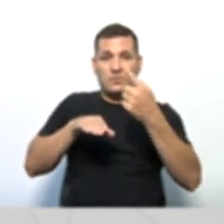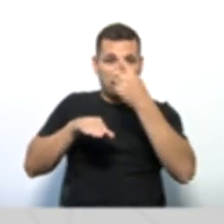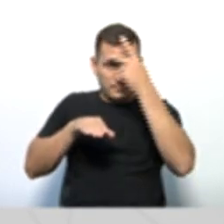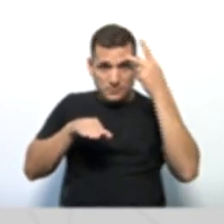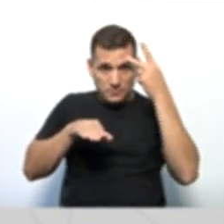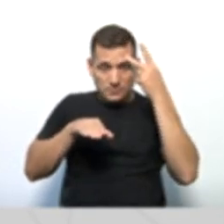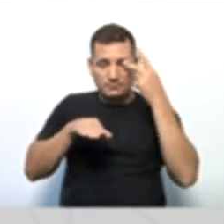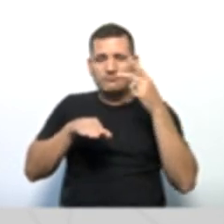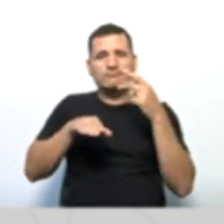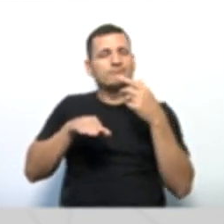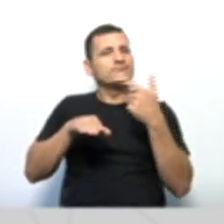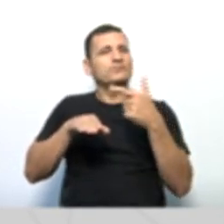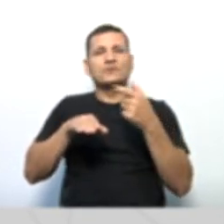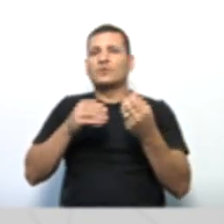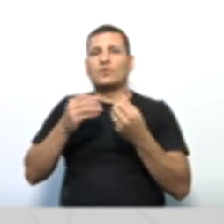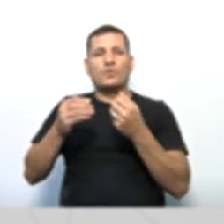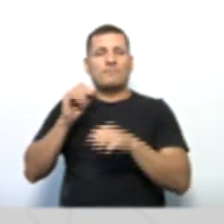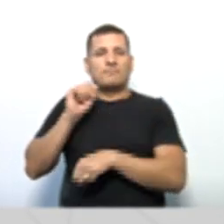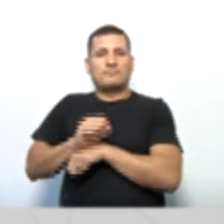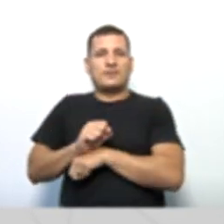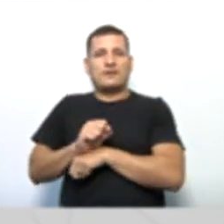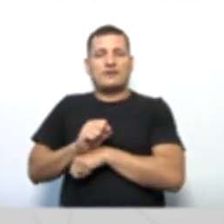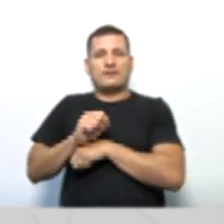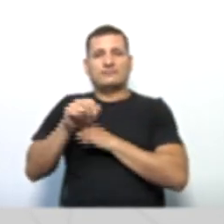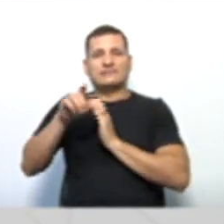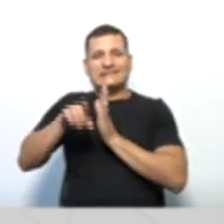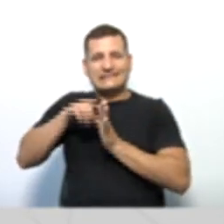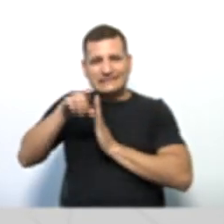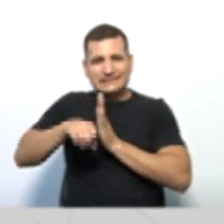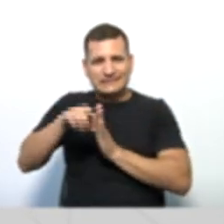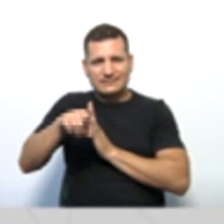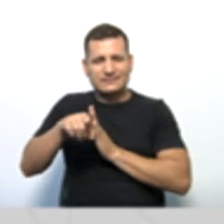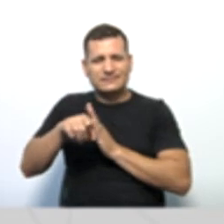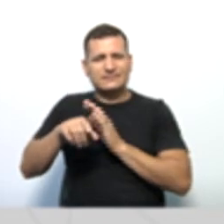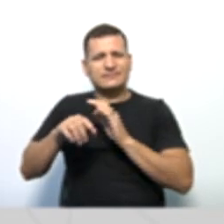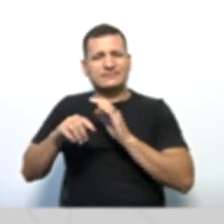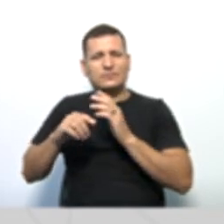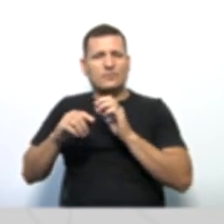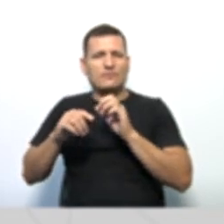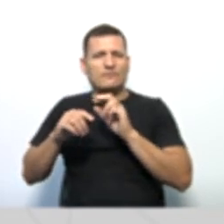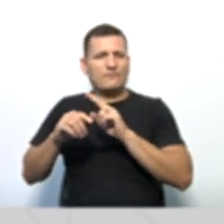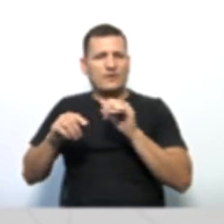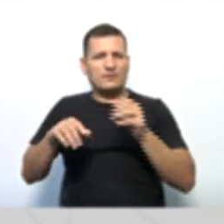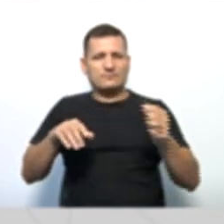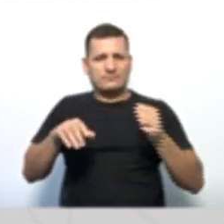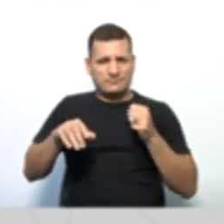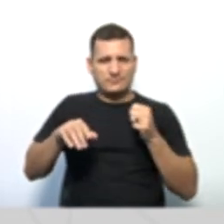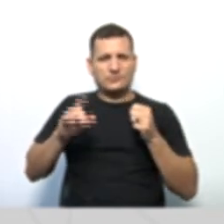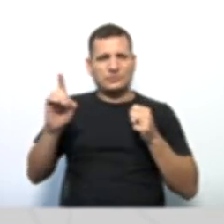trem. Será que você, professor Diego, vai virar a manivela para a direita ou para a esquerda?